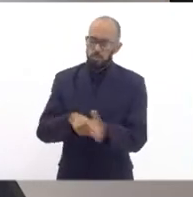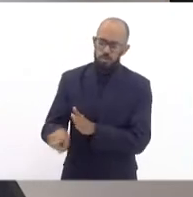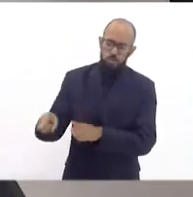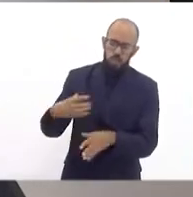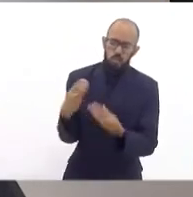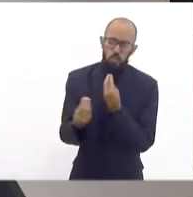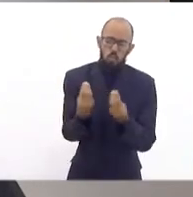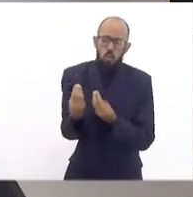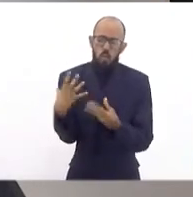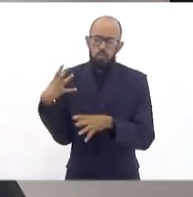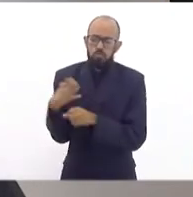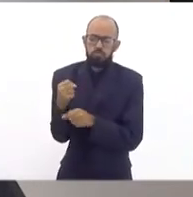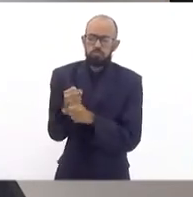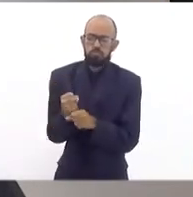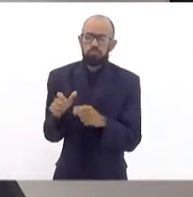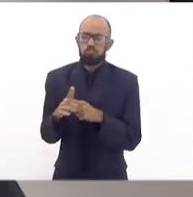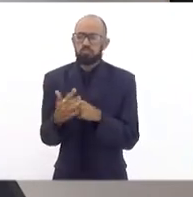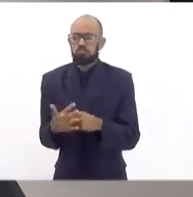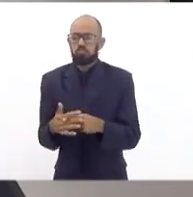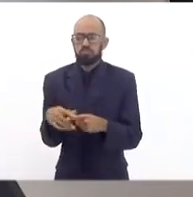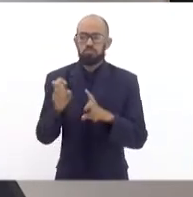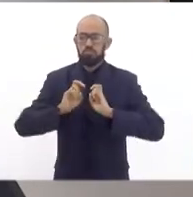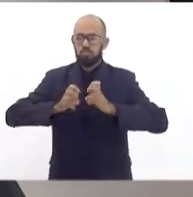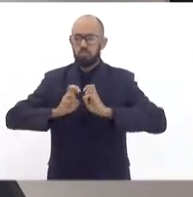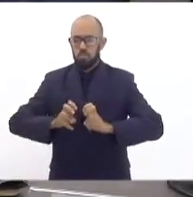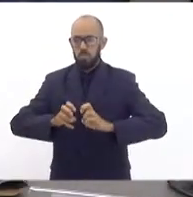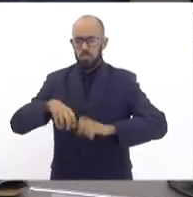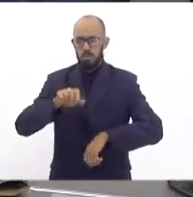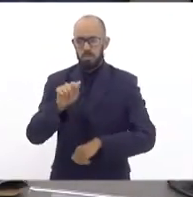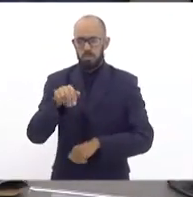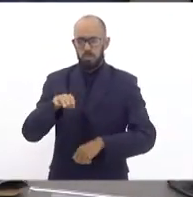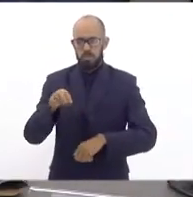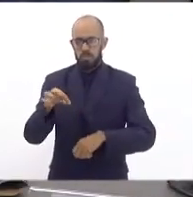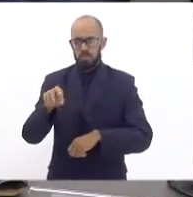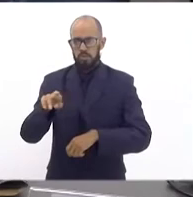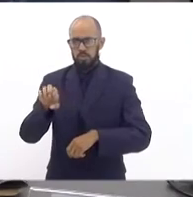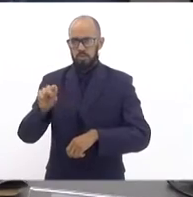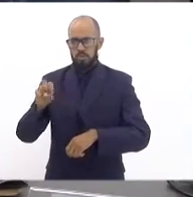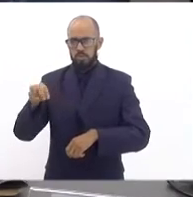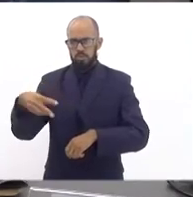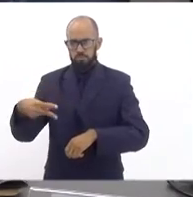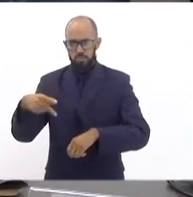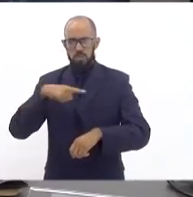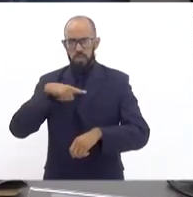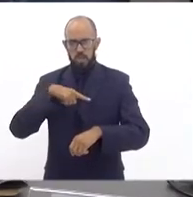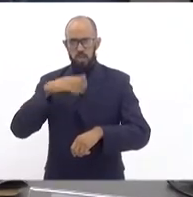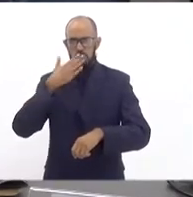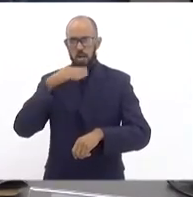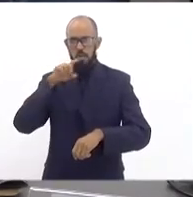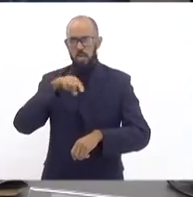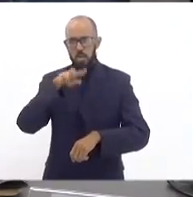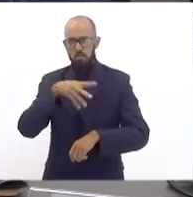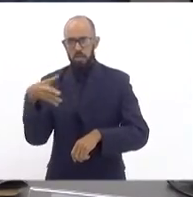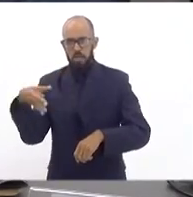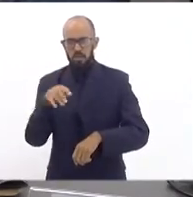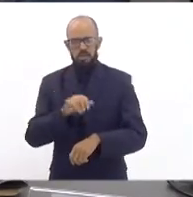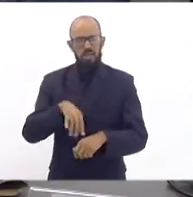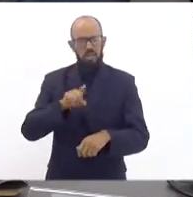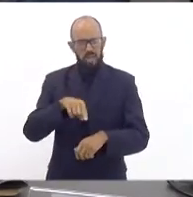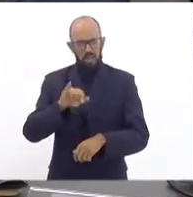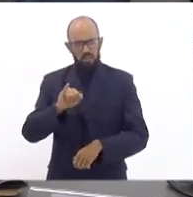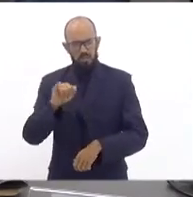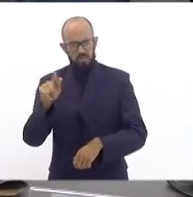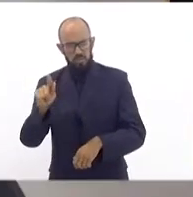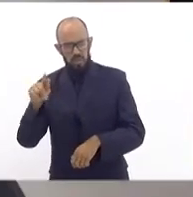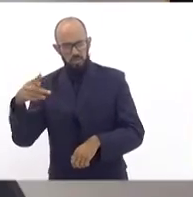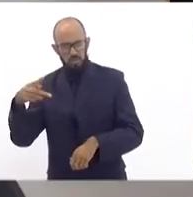da tarifa, do reajuste da tarifa dos trens. Qual é a planilha de custo que é envolvida nisso? Que ela falou sobre a questão de GPM, que não está de